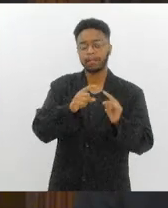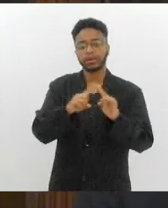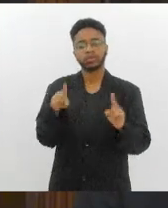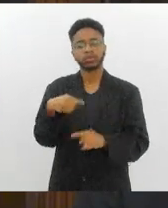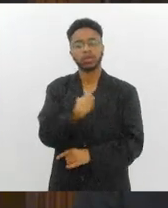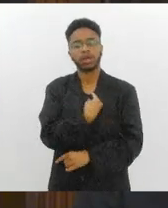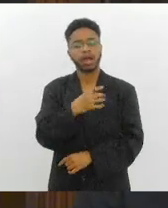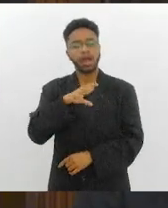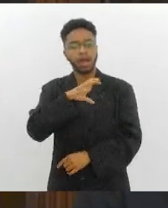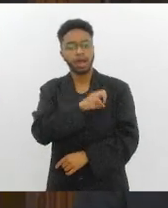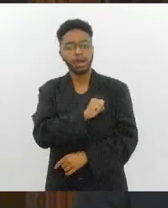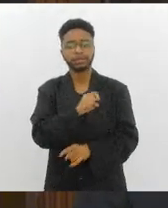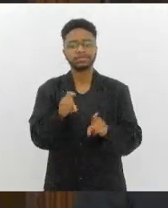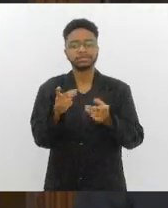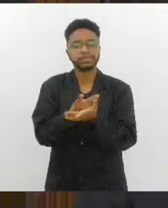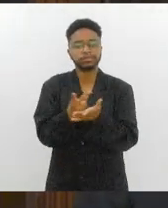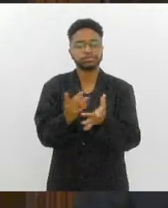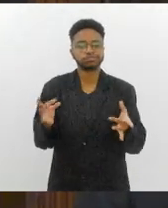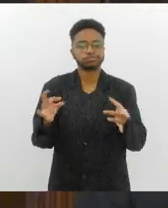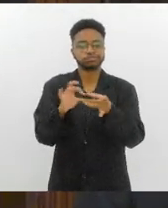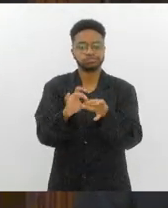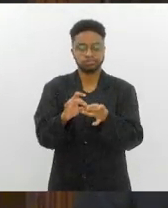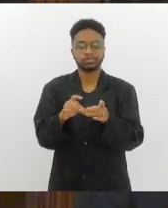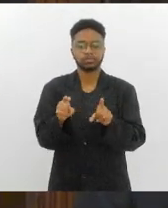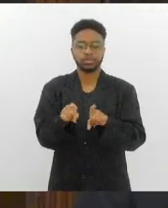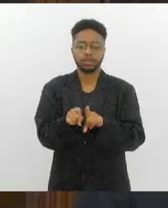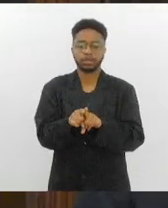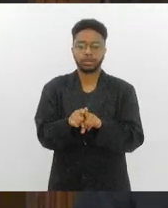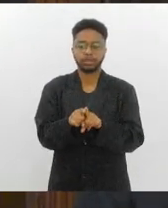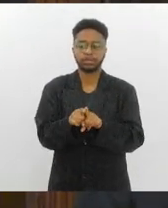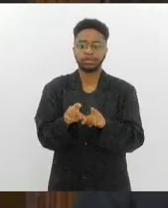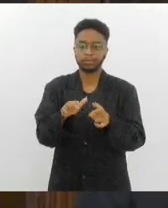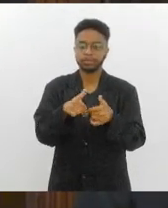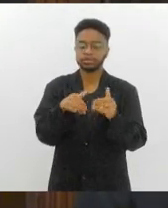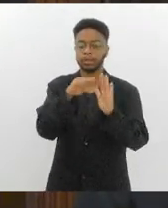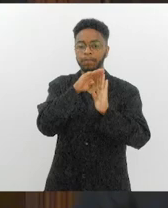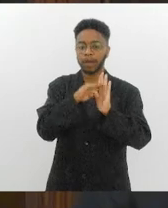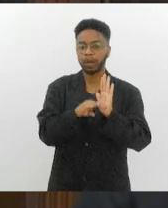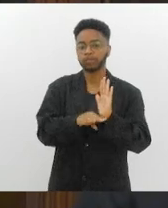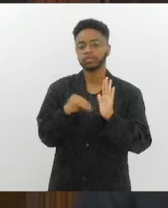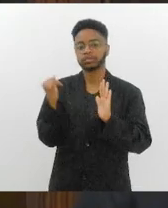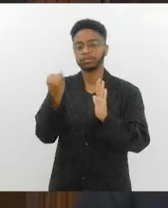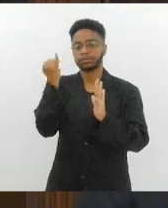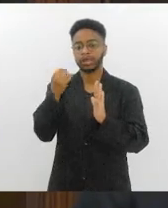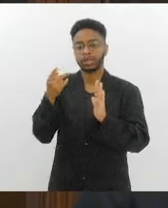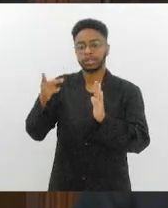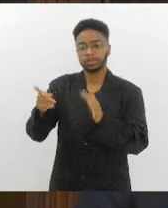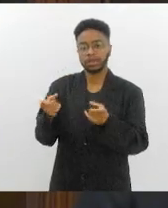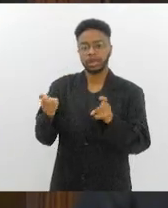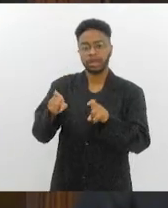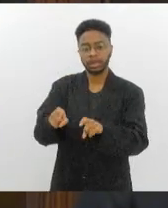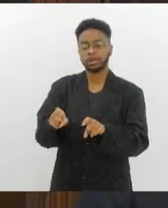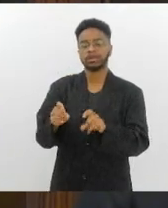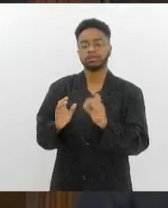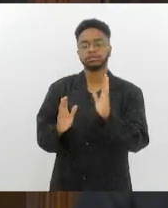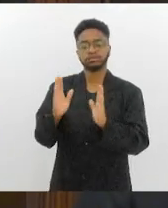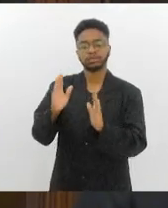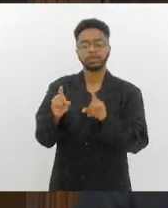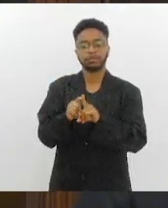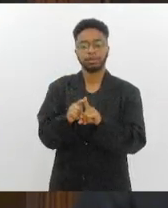a gente adora isso, está super conectado exatamente com as pautas que são prioritárias para o seu mandato, mas que são prioritárias para a nossa